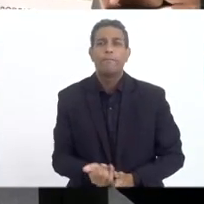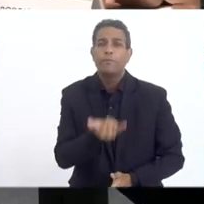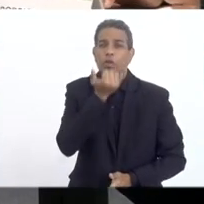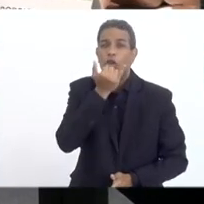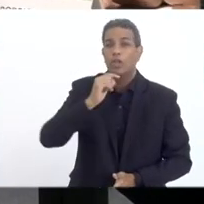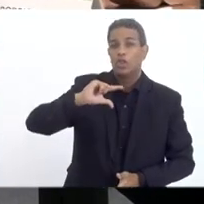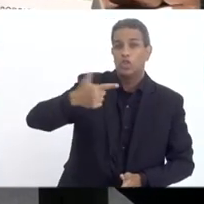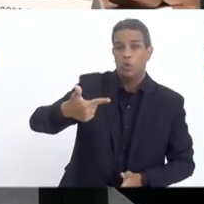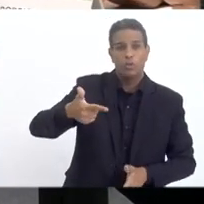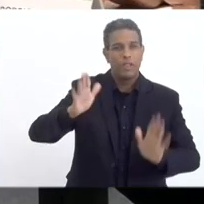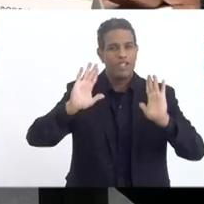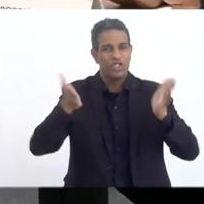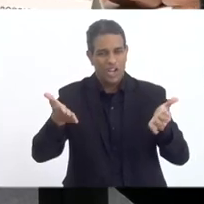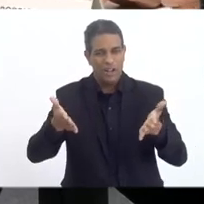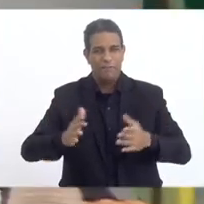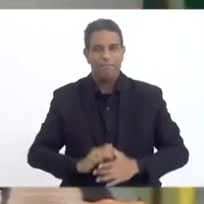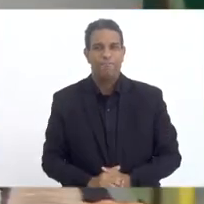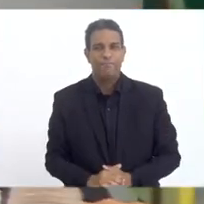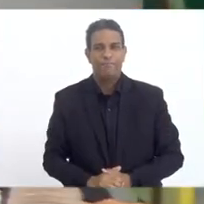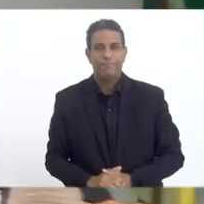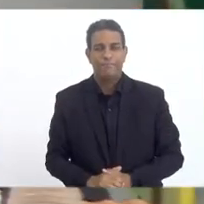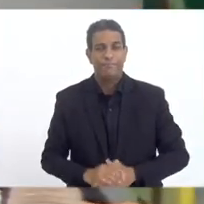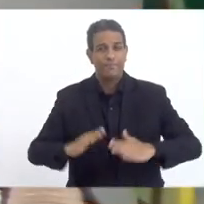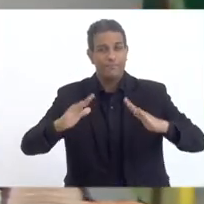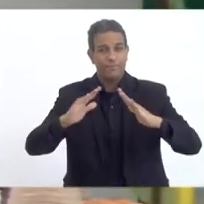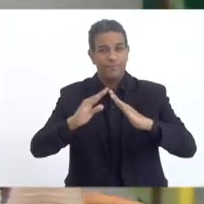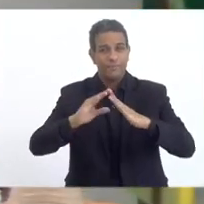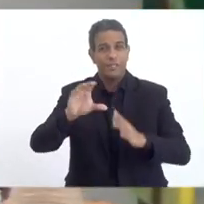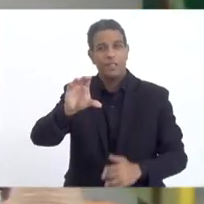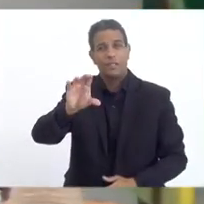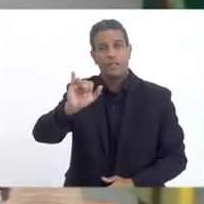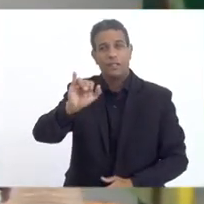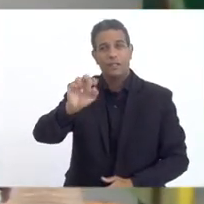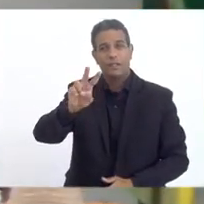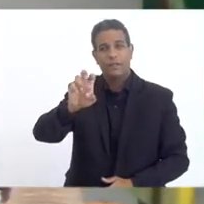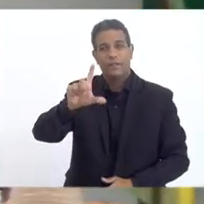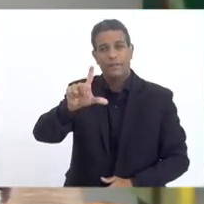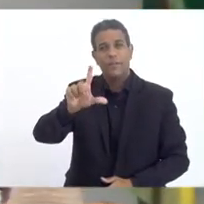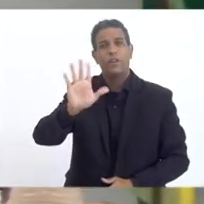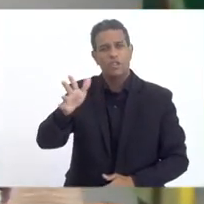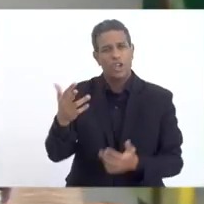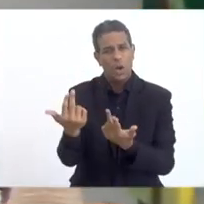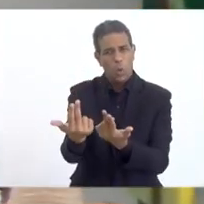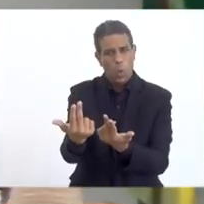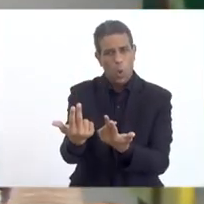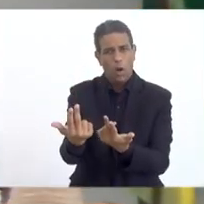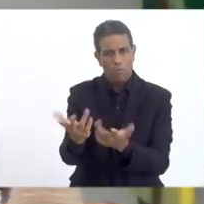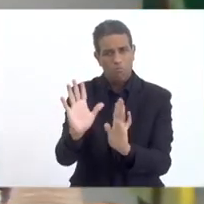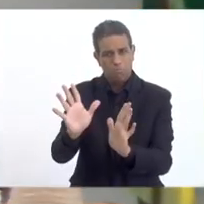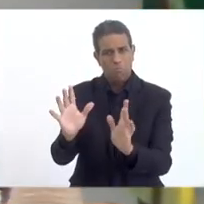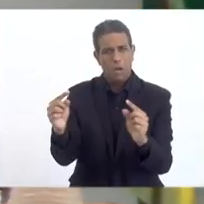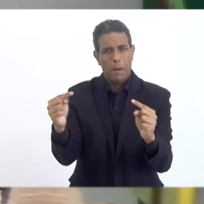Da segunda entrega. A Casa Civil também está se manifestando da mesma forma.